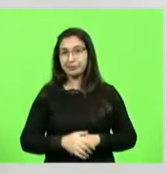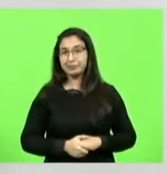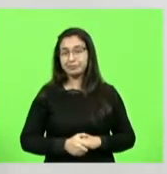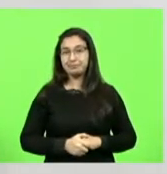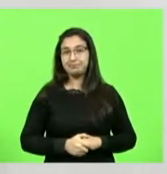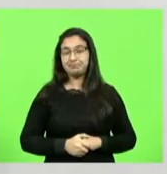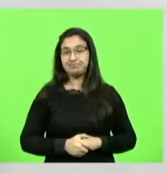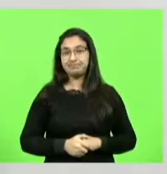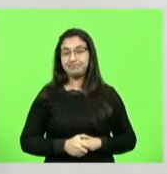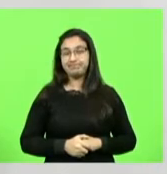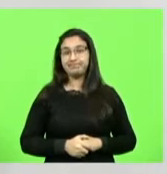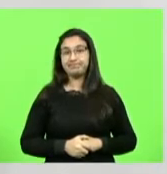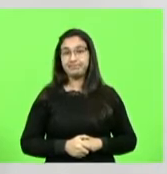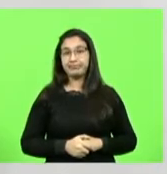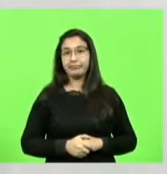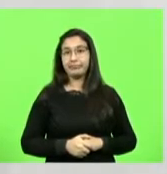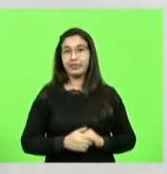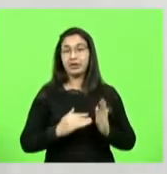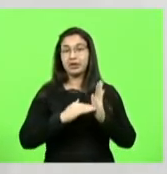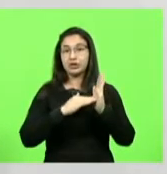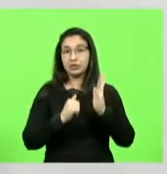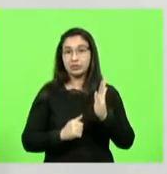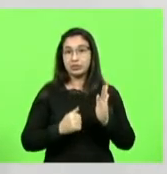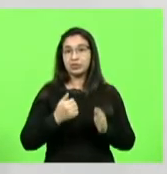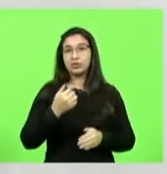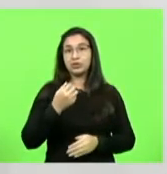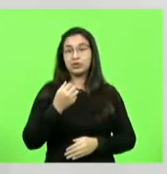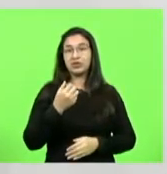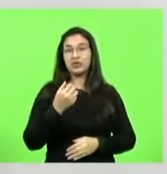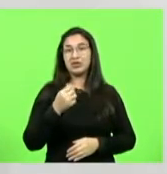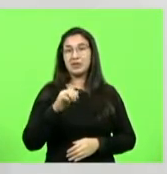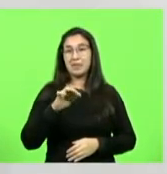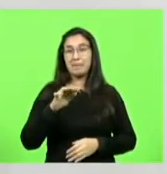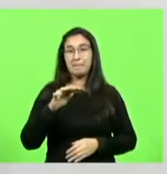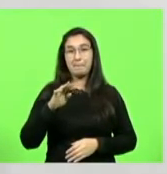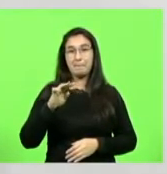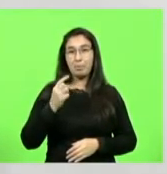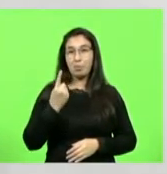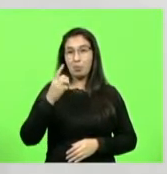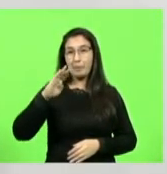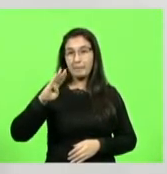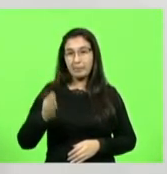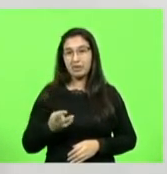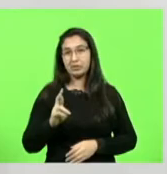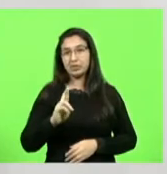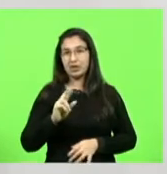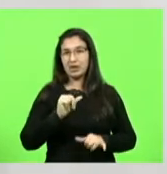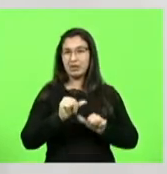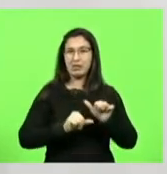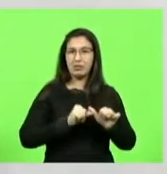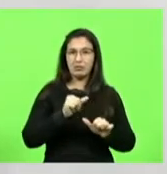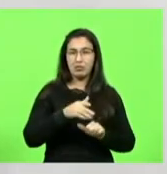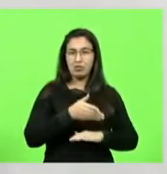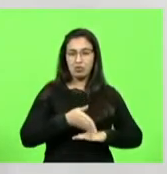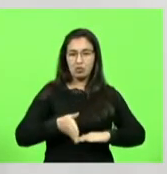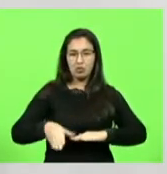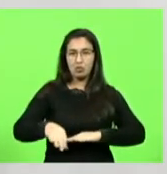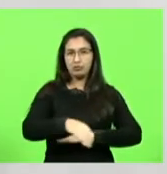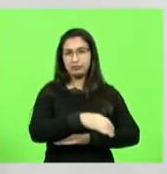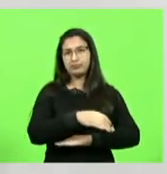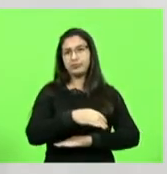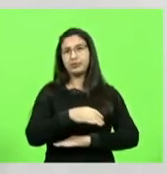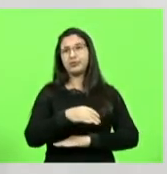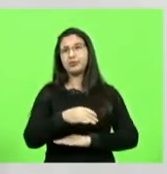O corte de 136 milhões e meio de reais, 1 bilhão de reais de reajuste do contorno viário da Grande